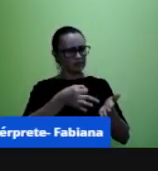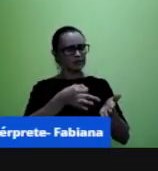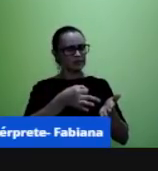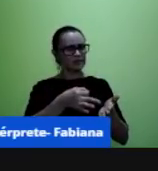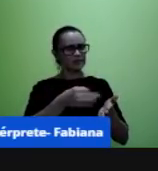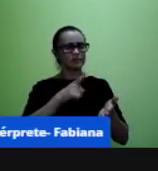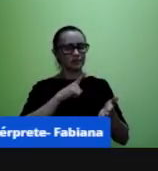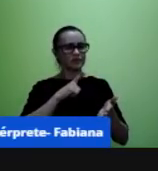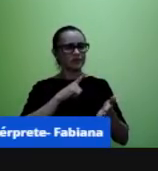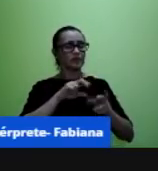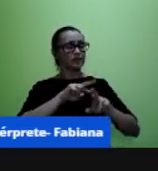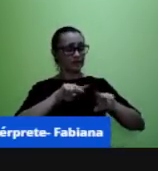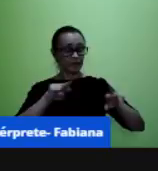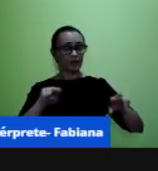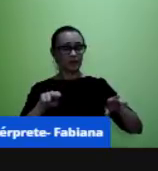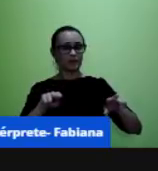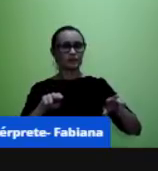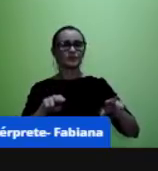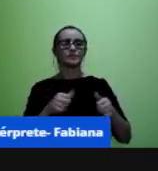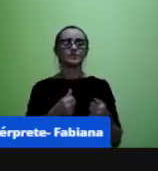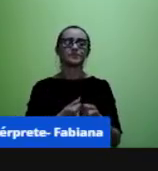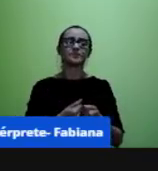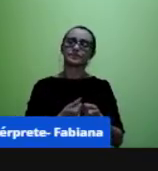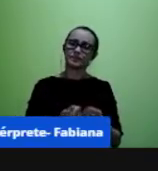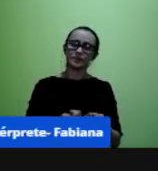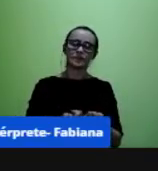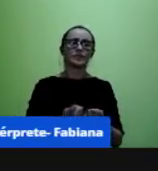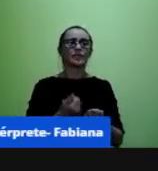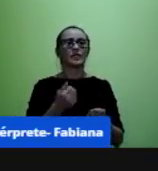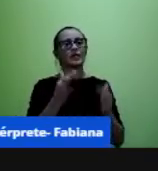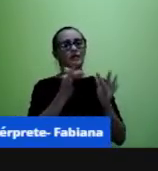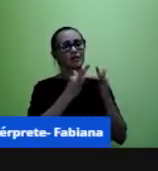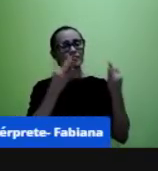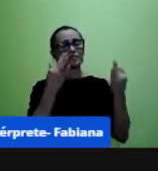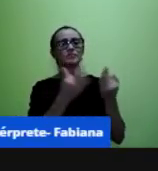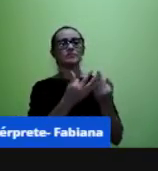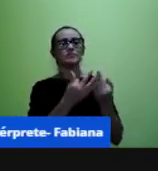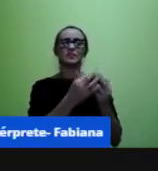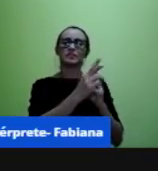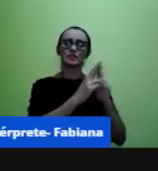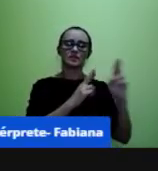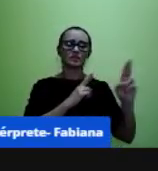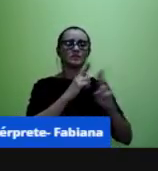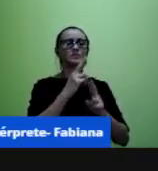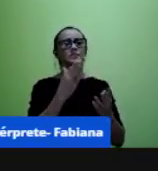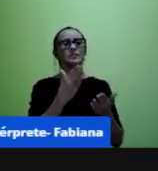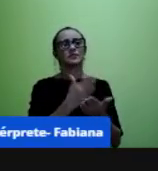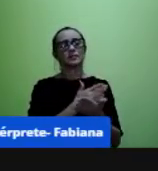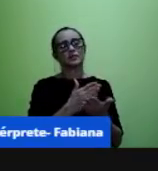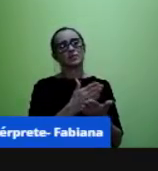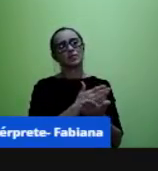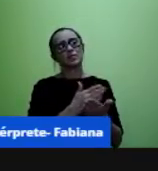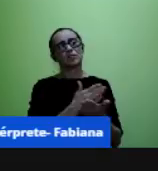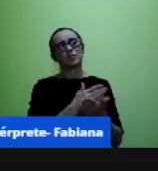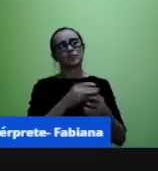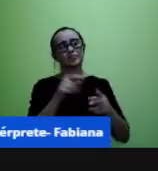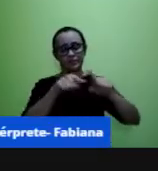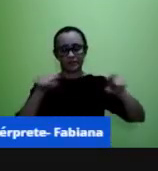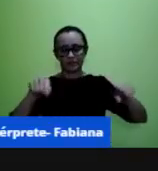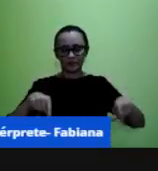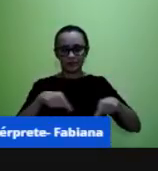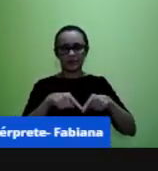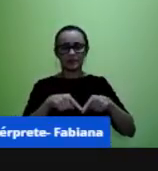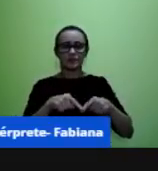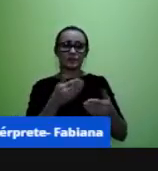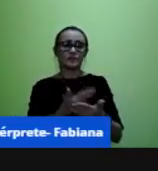aluno se ele fez certo ou não, né? Em algumas salas de aula, a professora coloca já algum gabarito, já vai corrigindo, né?